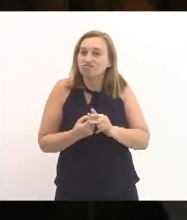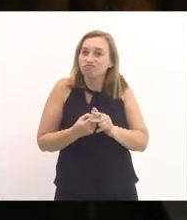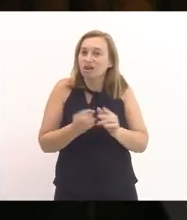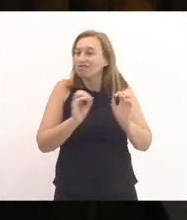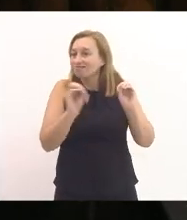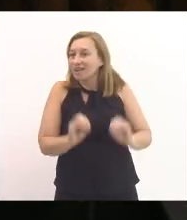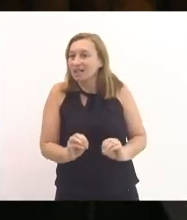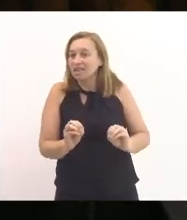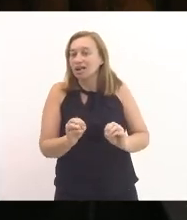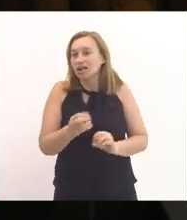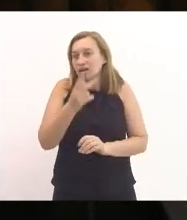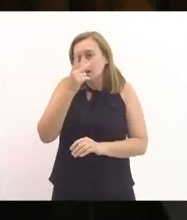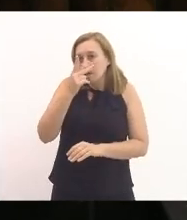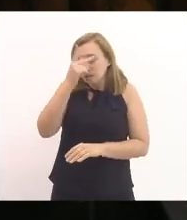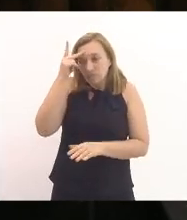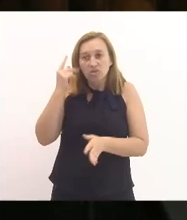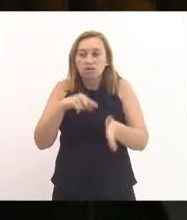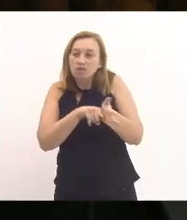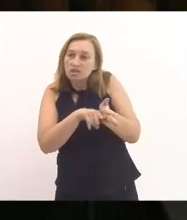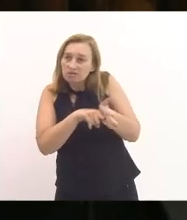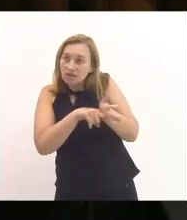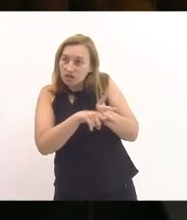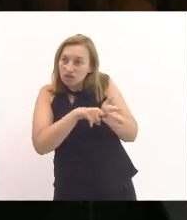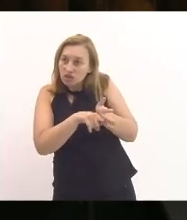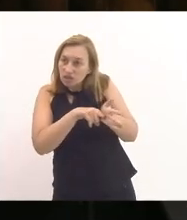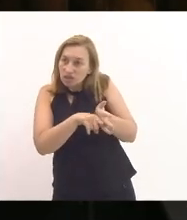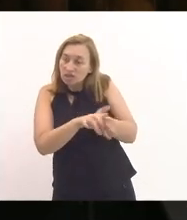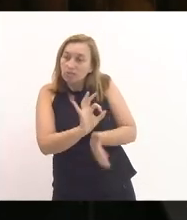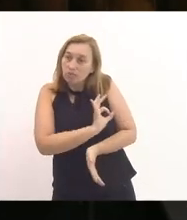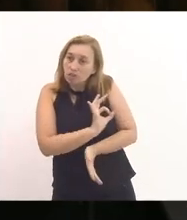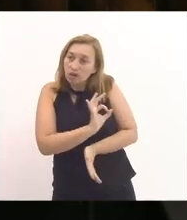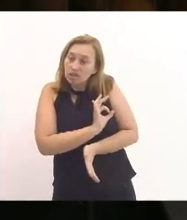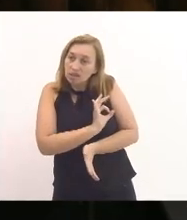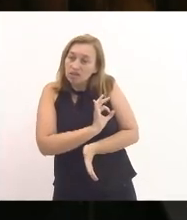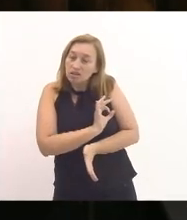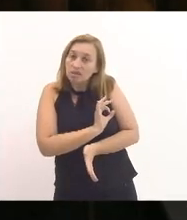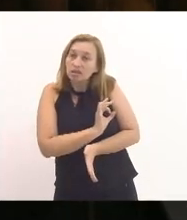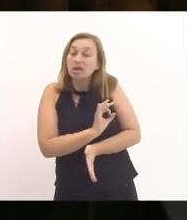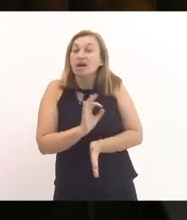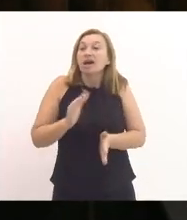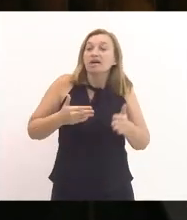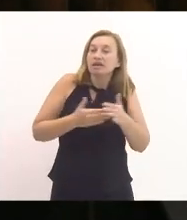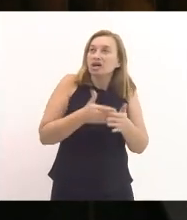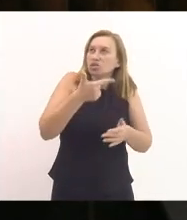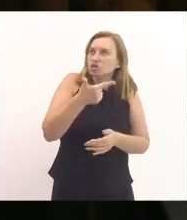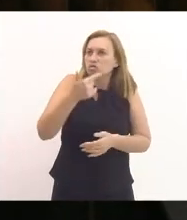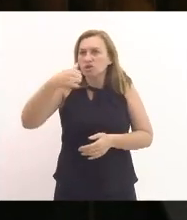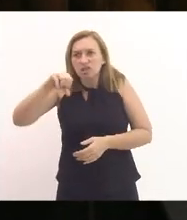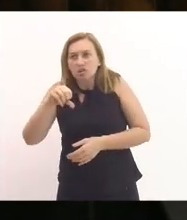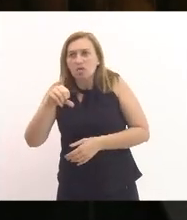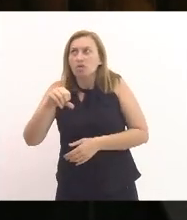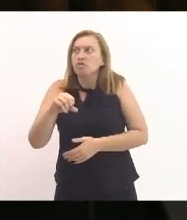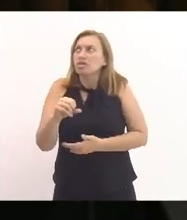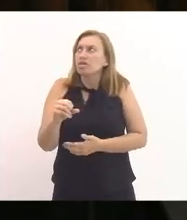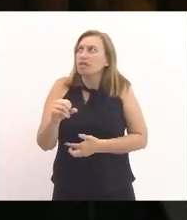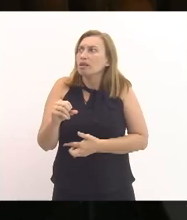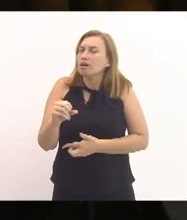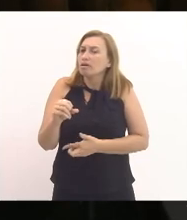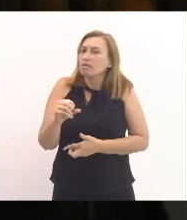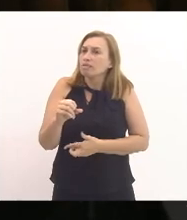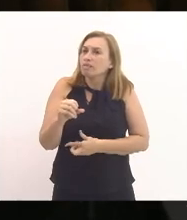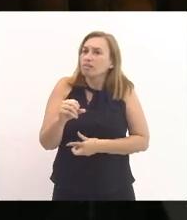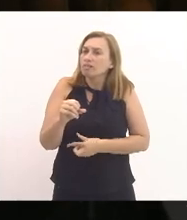para os investigadores poderia deveria ter dado nesse lápis temporal Até que em 2019 é